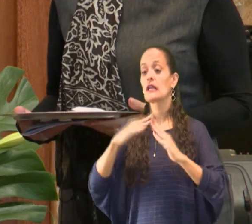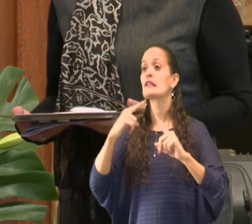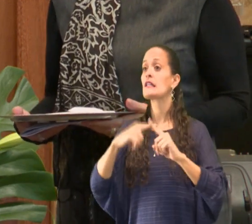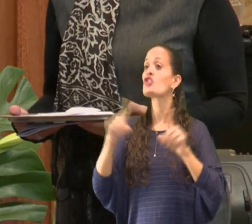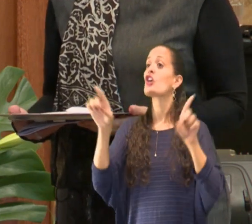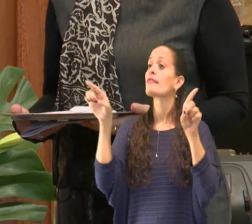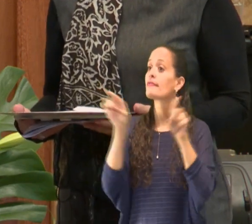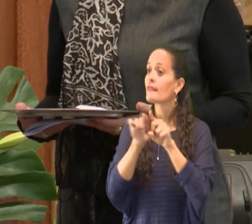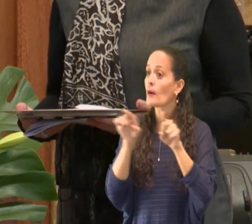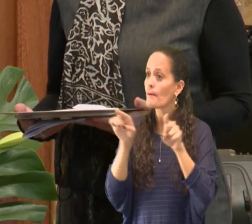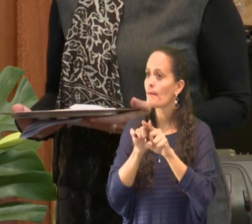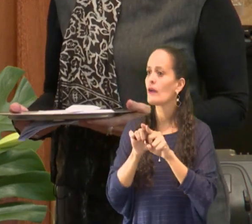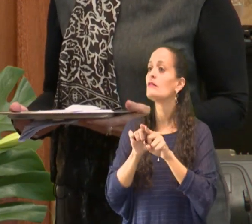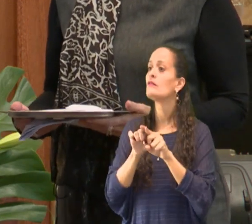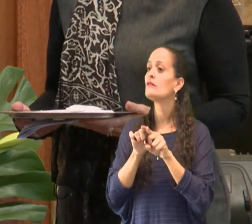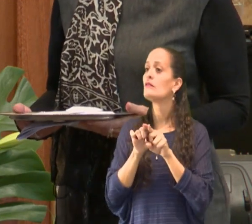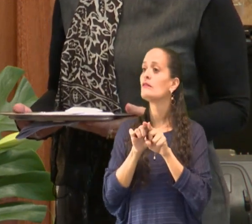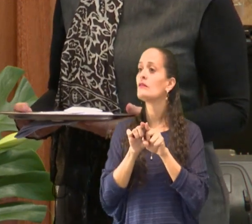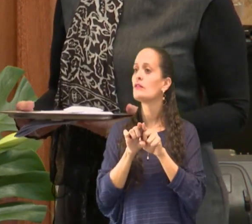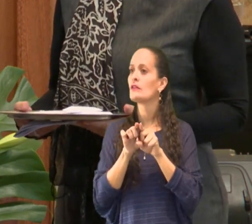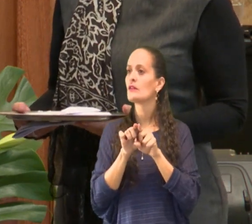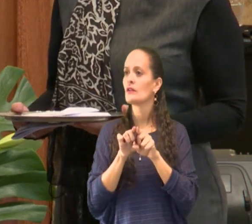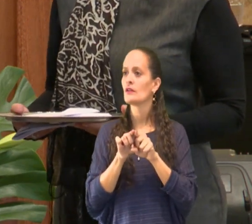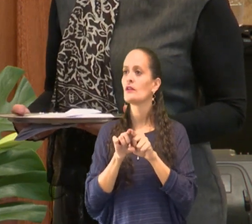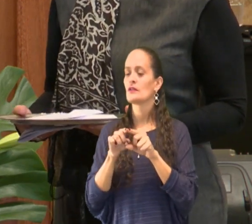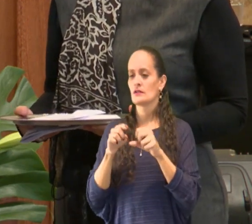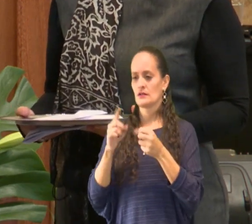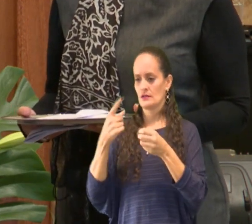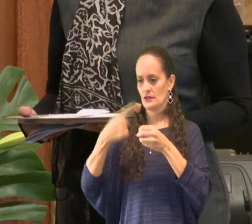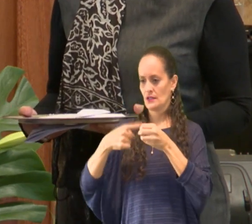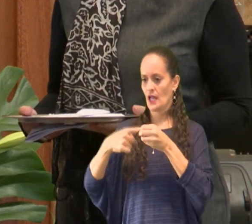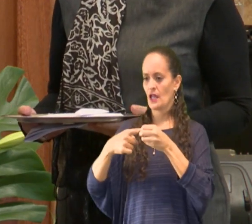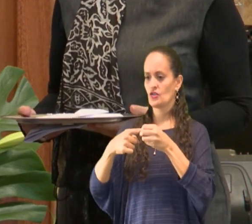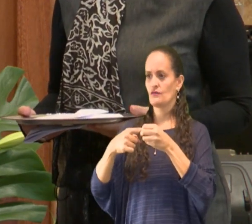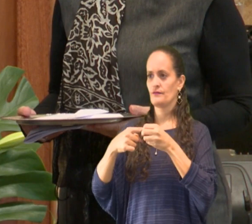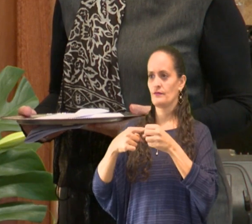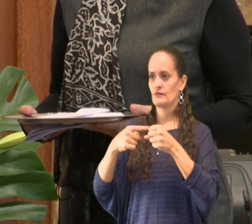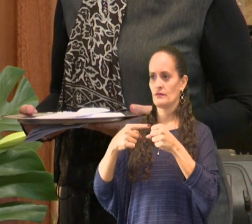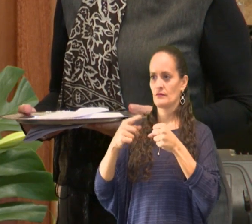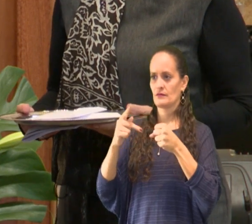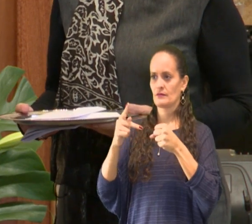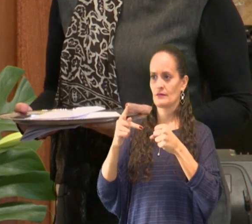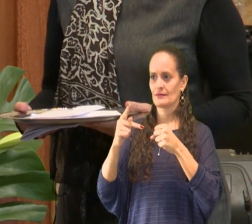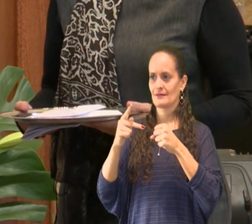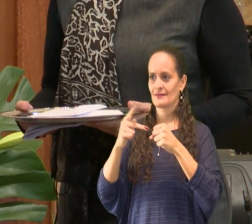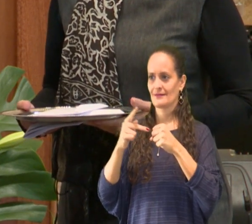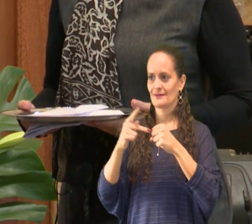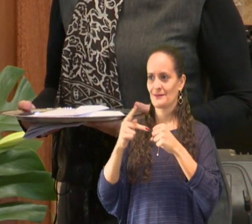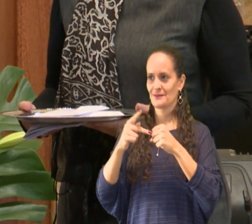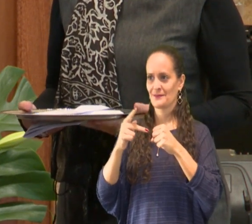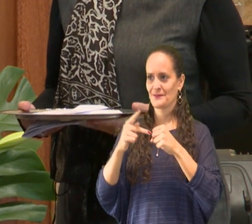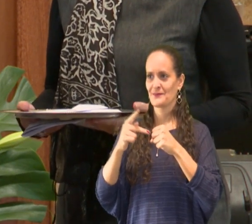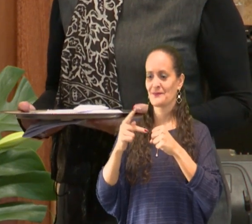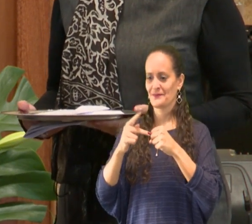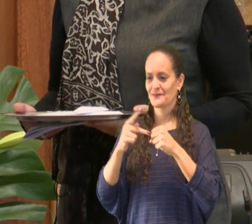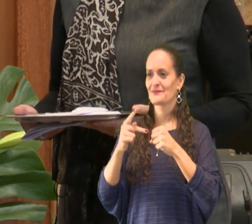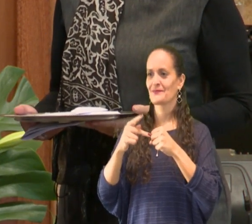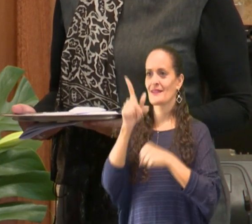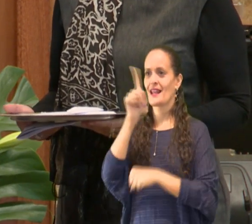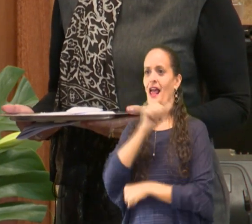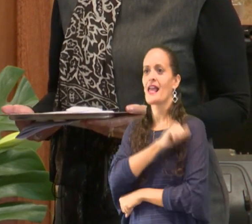também, iniciada pelo Conselho Diaconal, esta semana em entendimento com o Conselho Pastoral, para